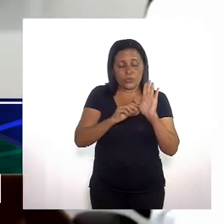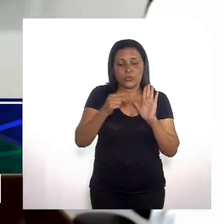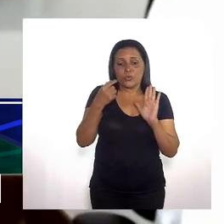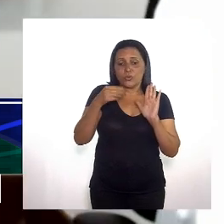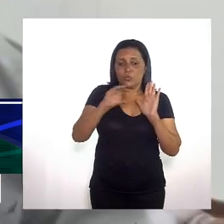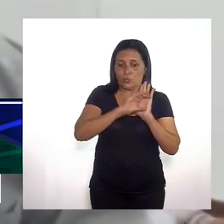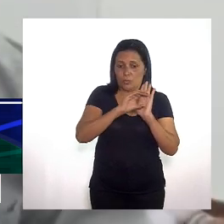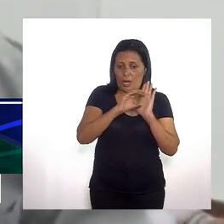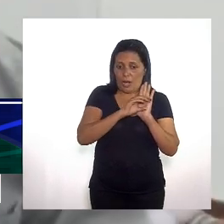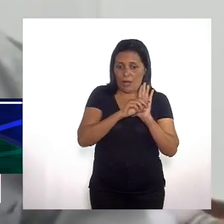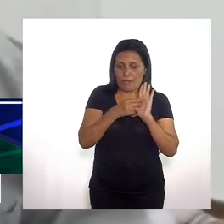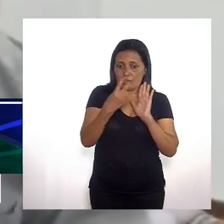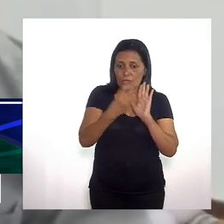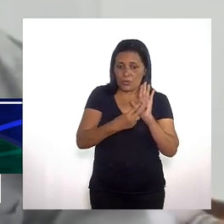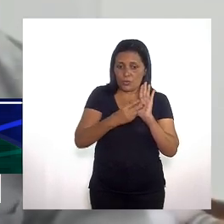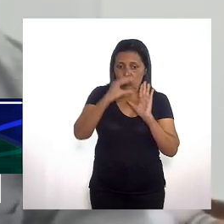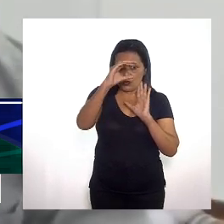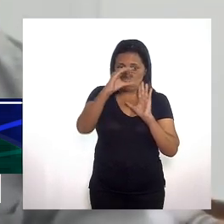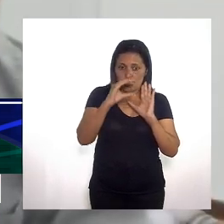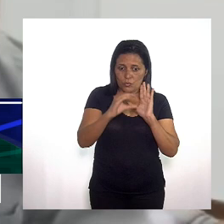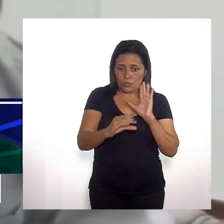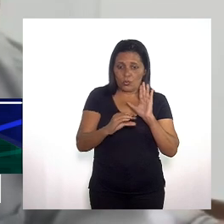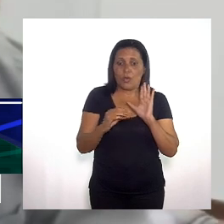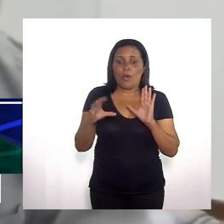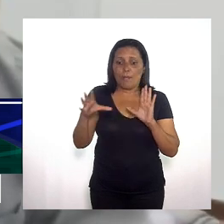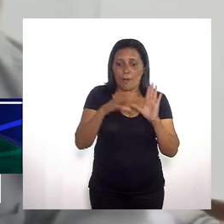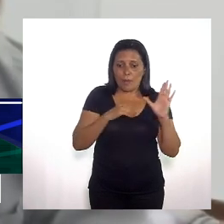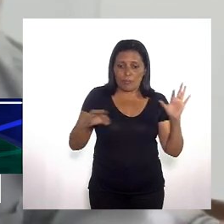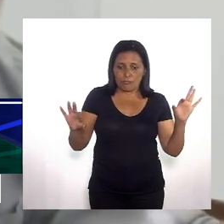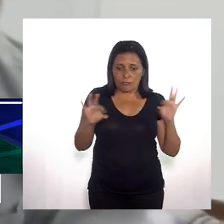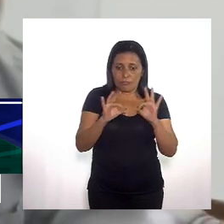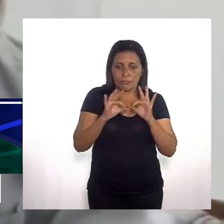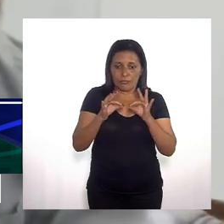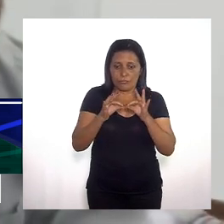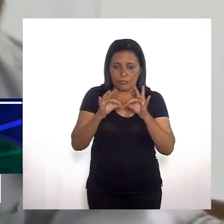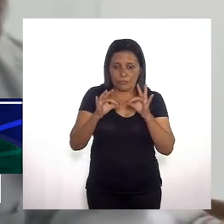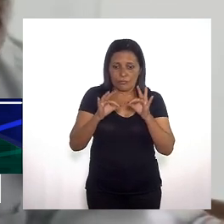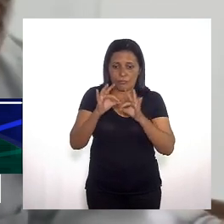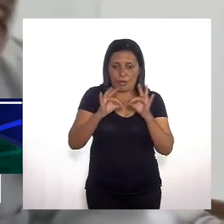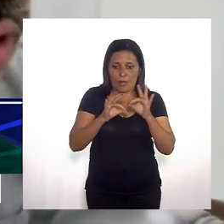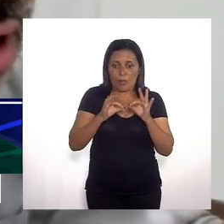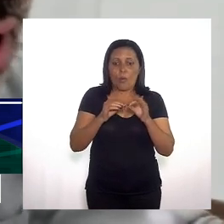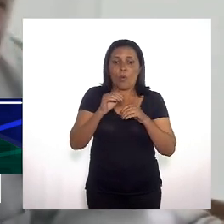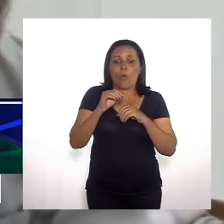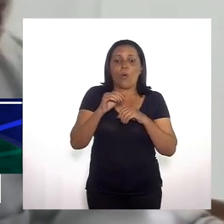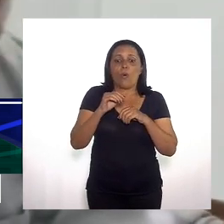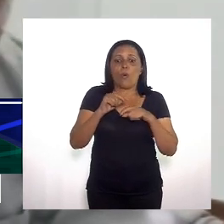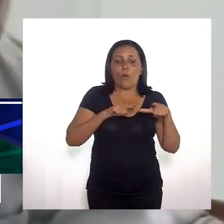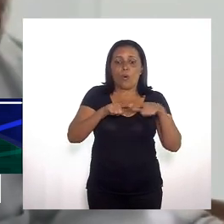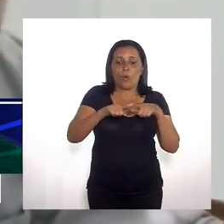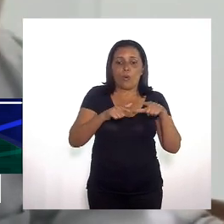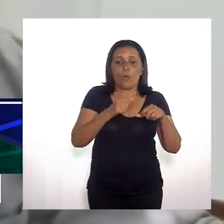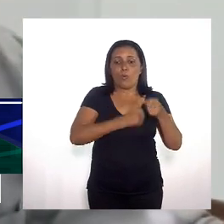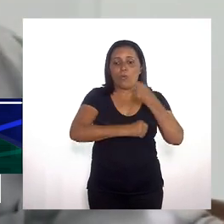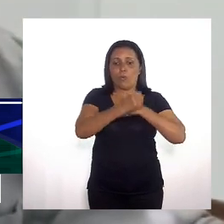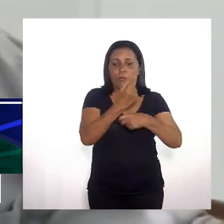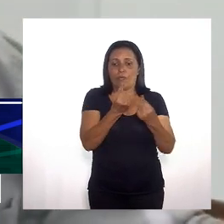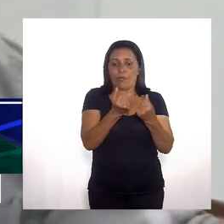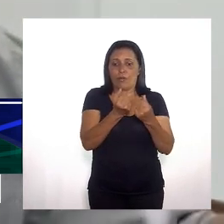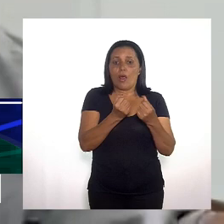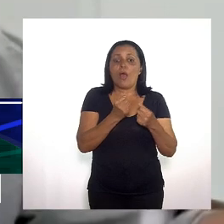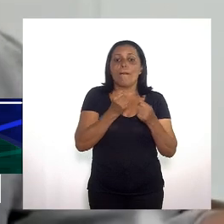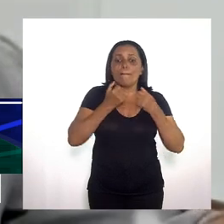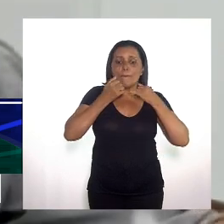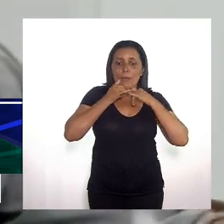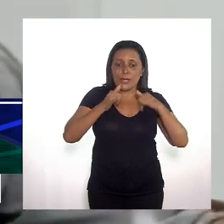segundo falava, olha só, tomando como parâmetro o exercício financeiro do ano anterior a publicação da presente emenda.